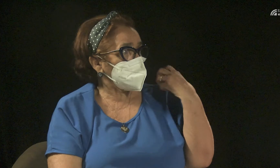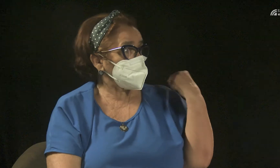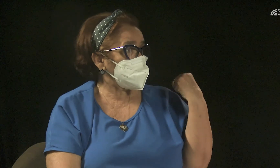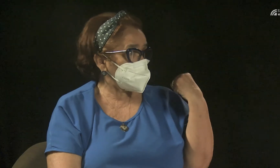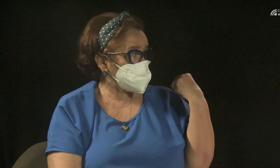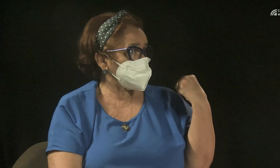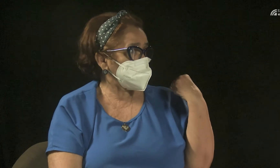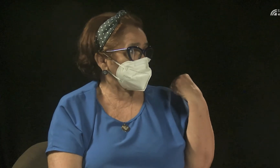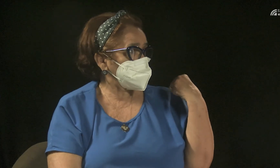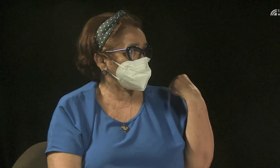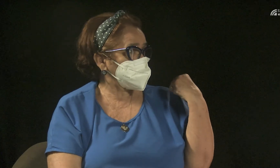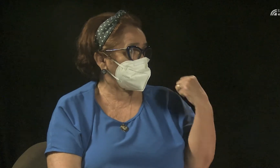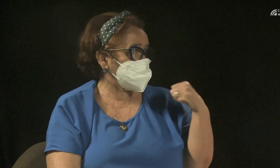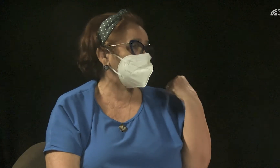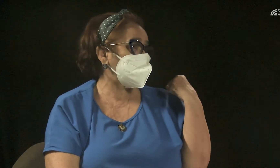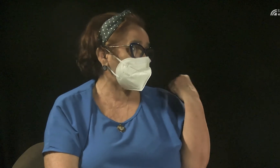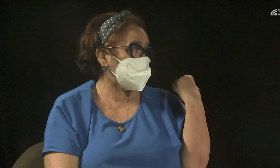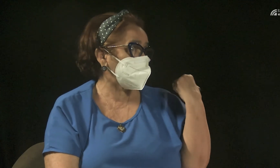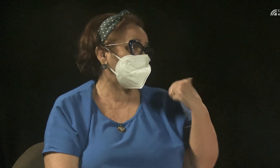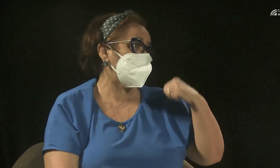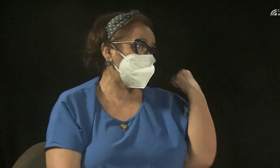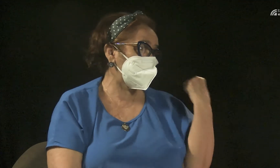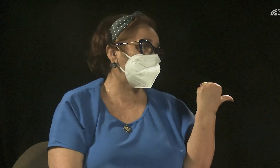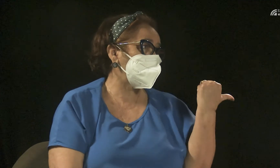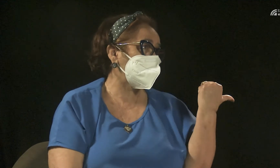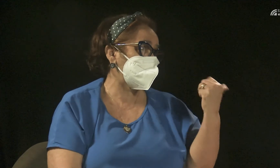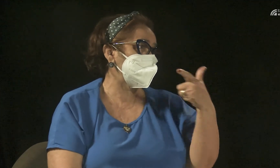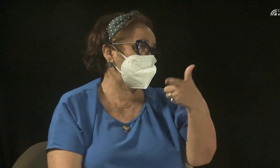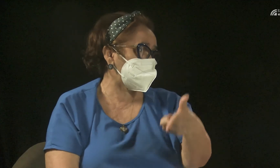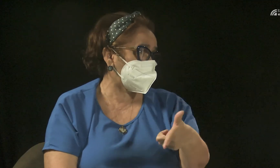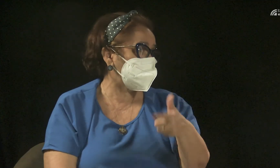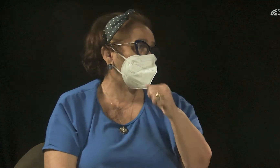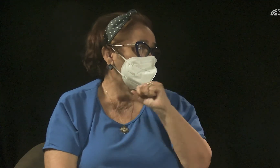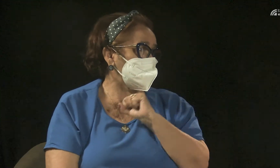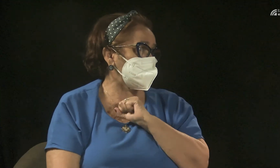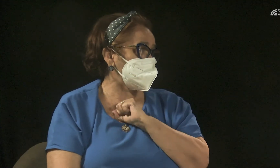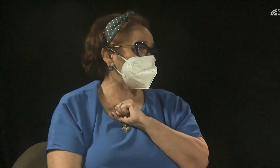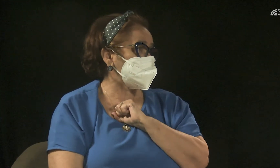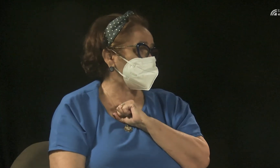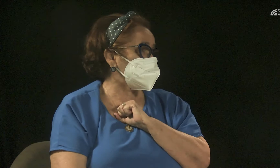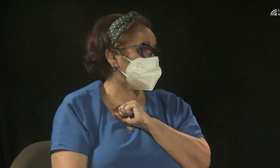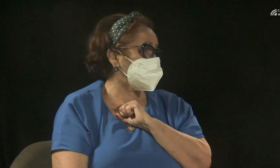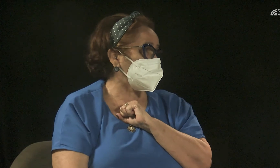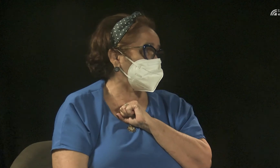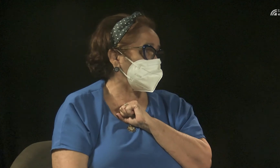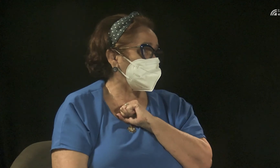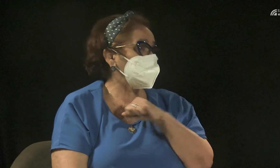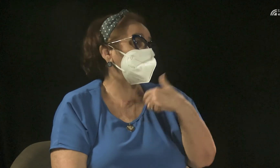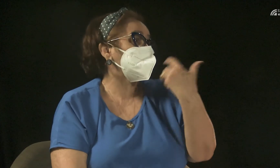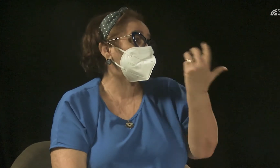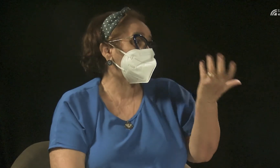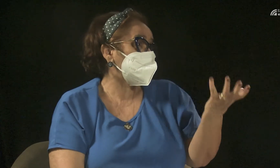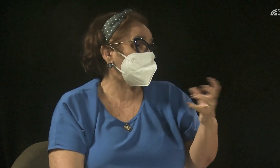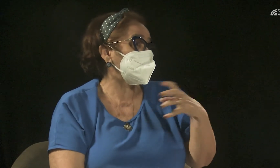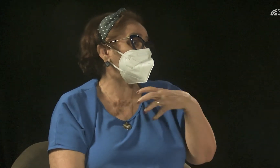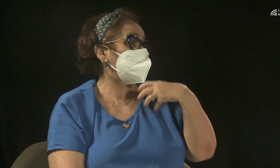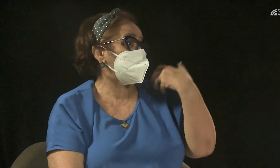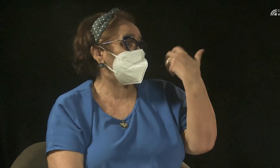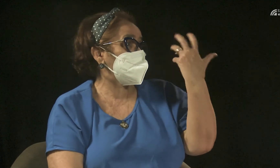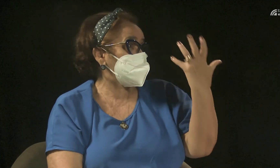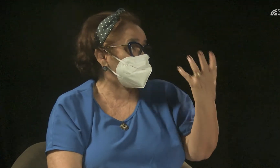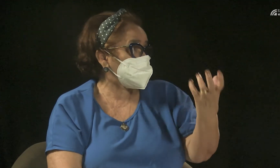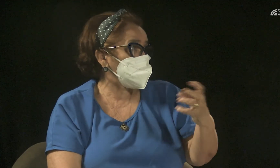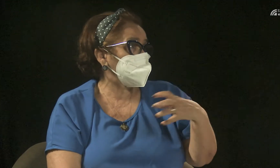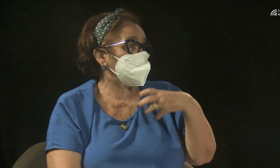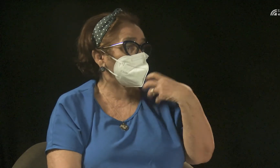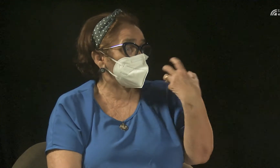a confiança que ela tem na mãe, que a mãe ficou em casa e ela ficou naquele espaço escolar. E através da